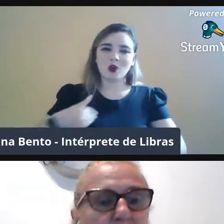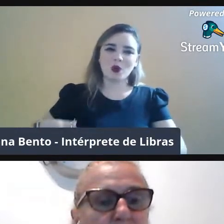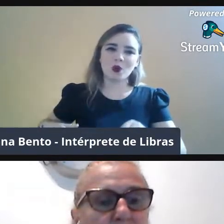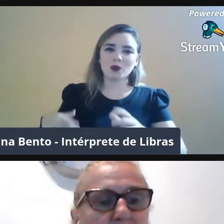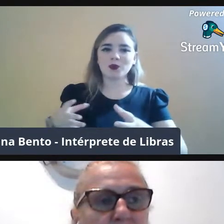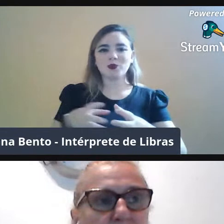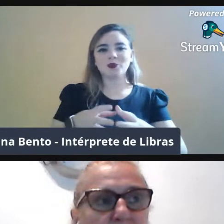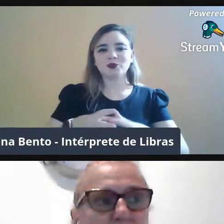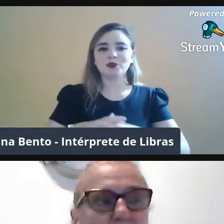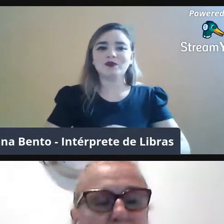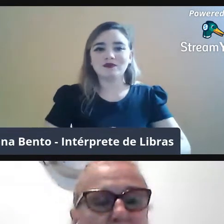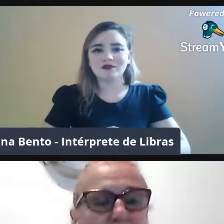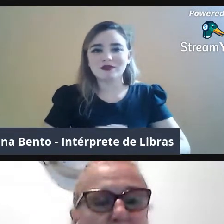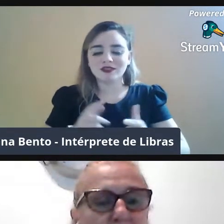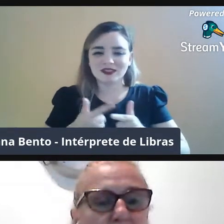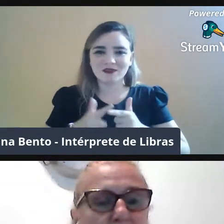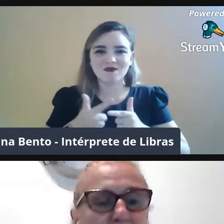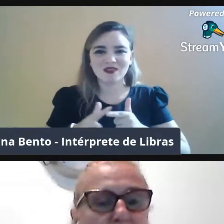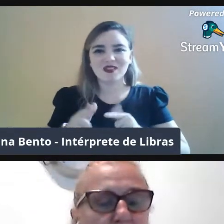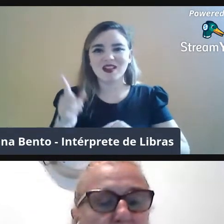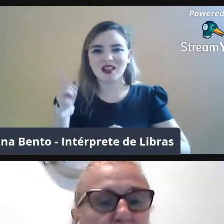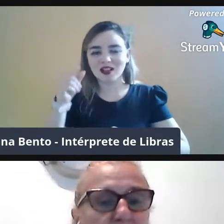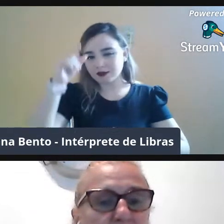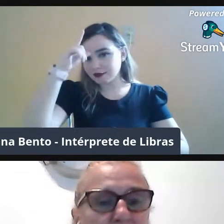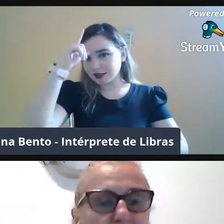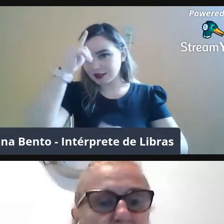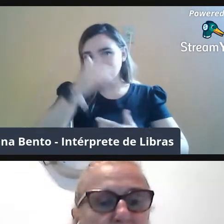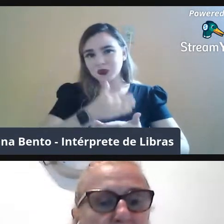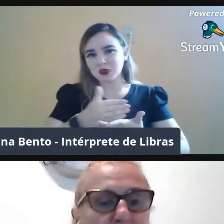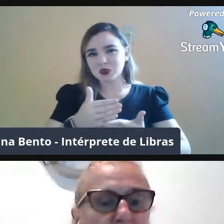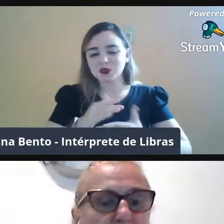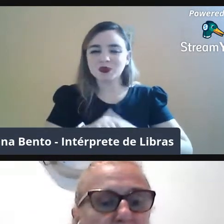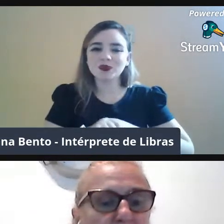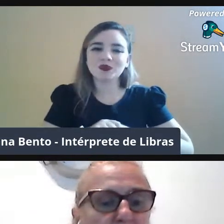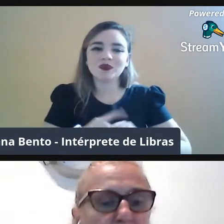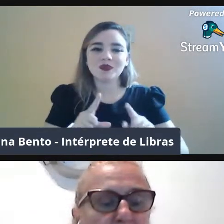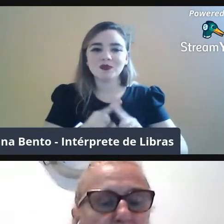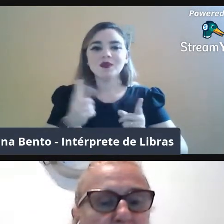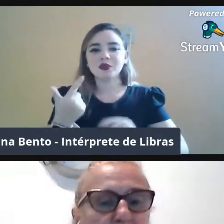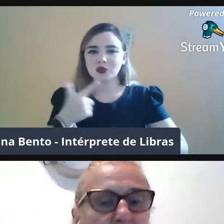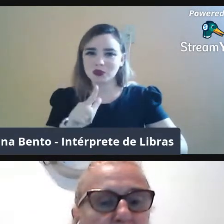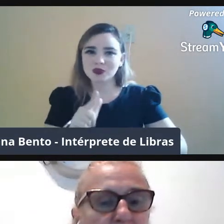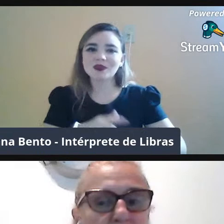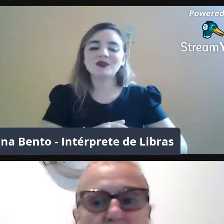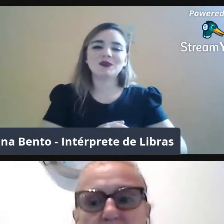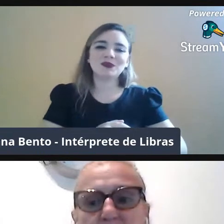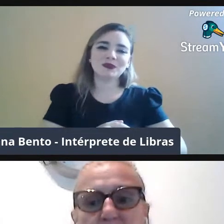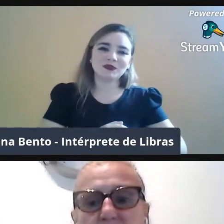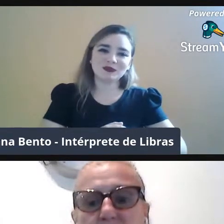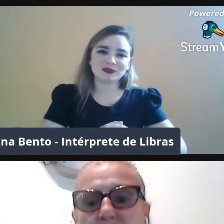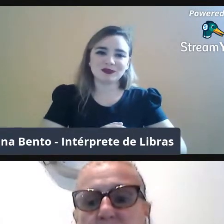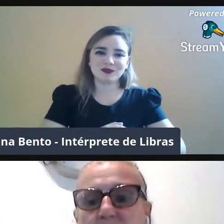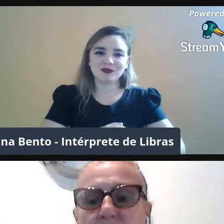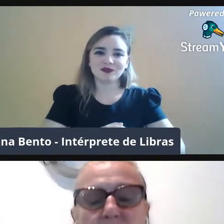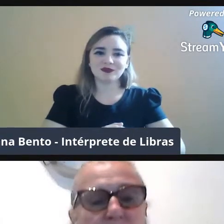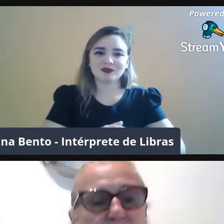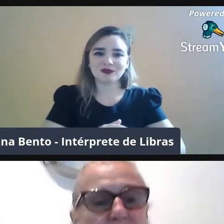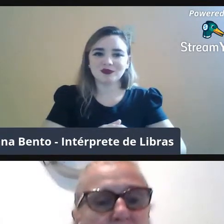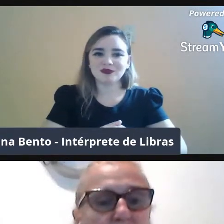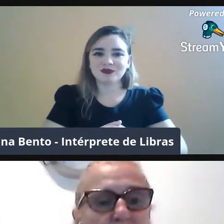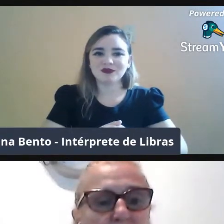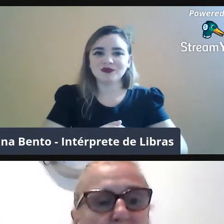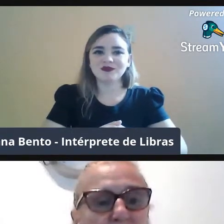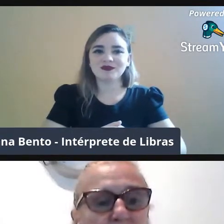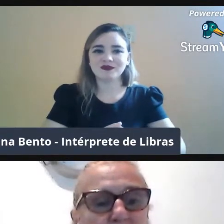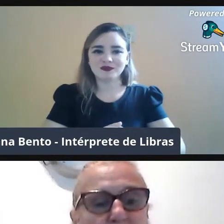né? Na Alemanha, inicialmente, você pensando que assim, isso tudo tem uma